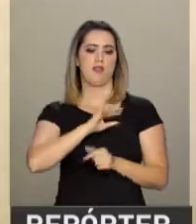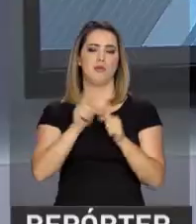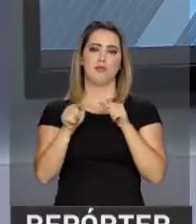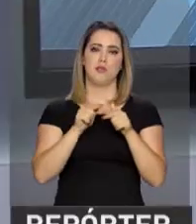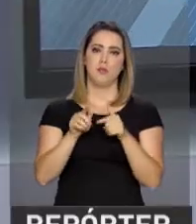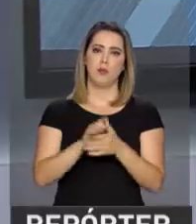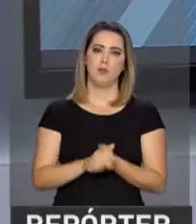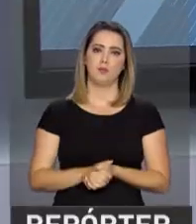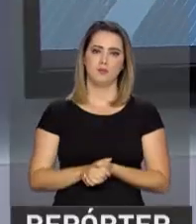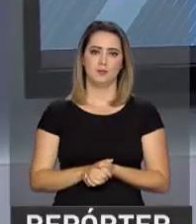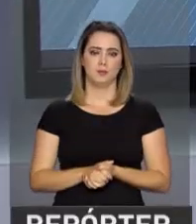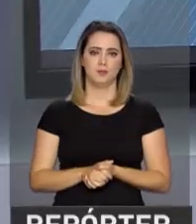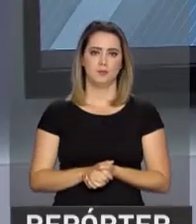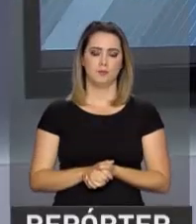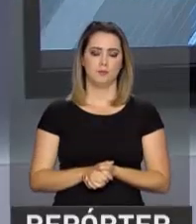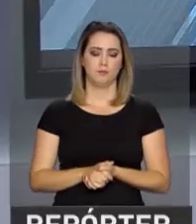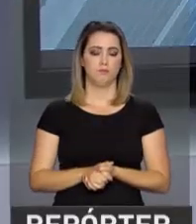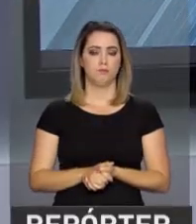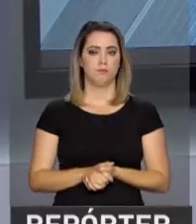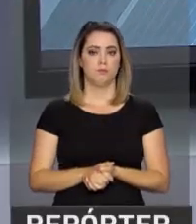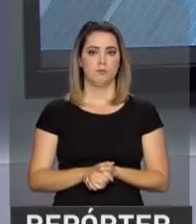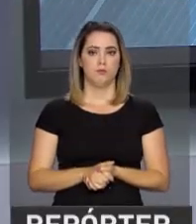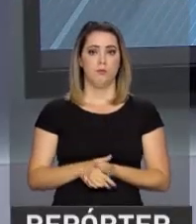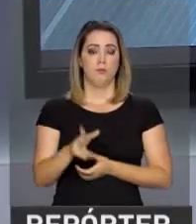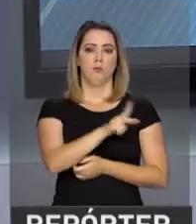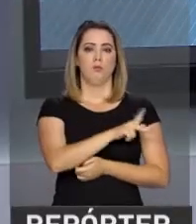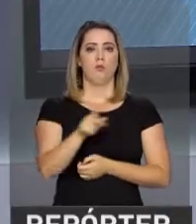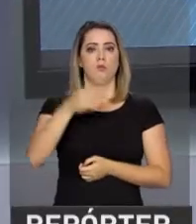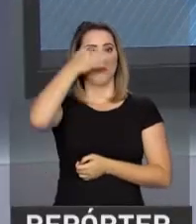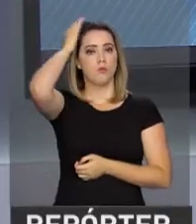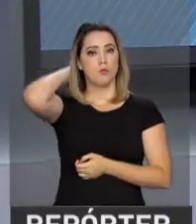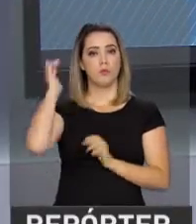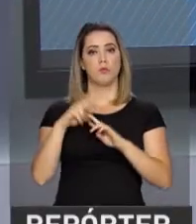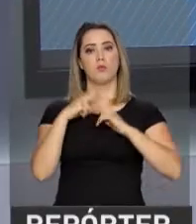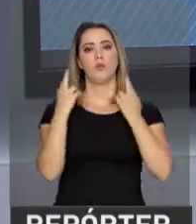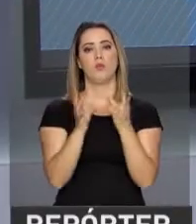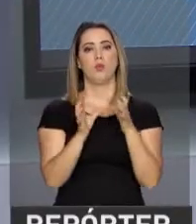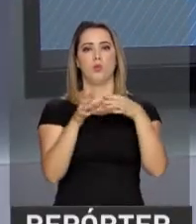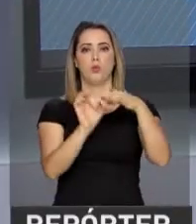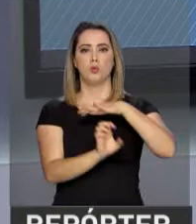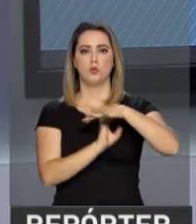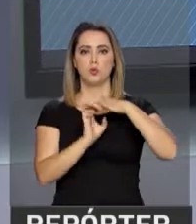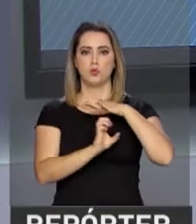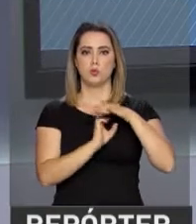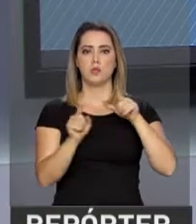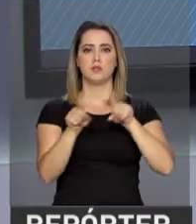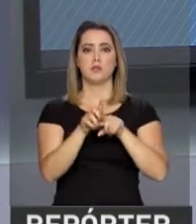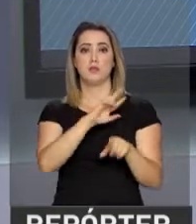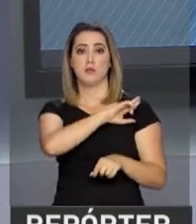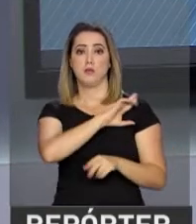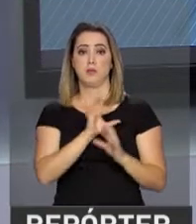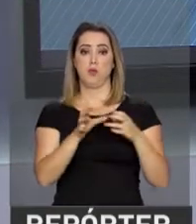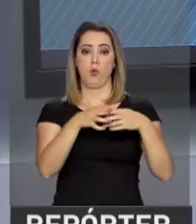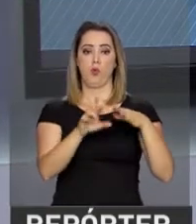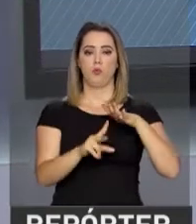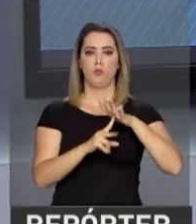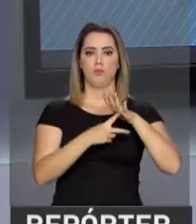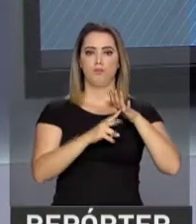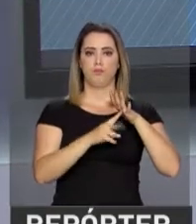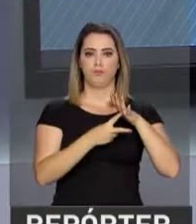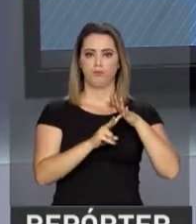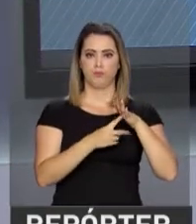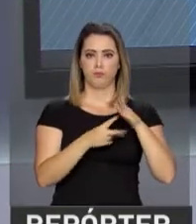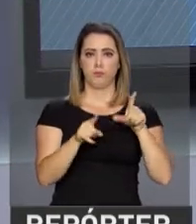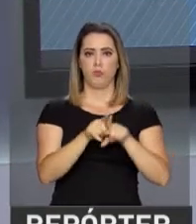trabalho. O presidente Michel Temer se reuniu com empresários de diversos setores e também com representantes de sindicatos.